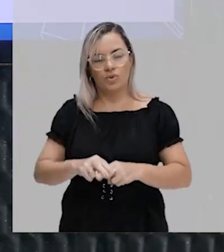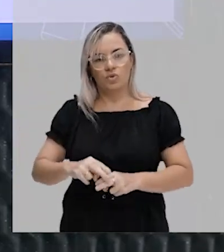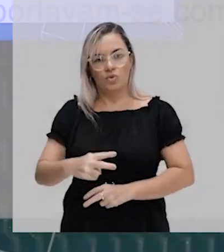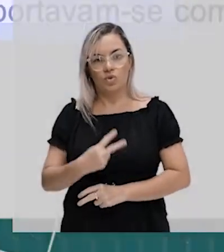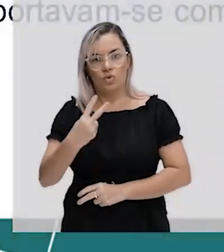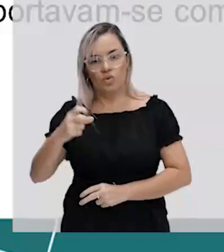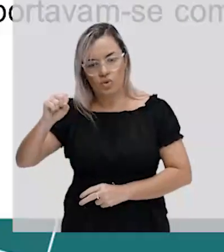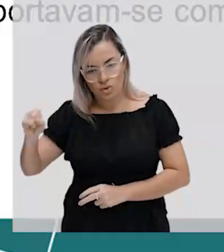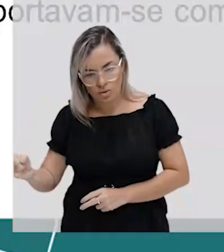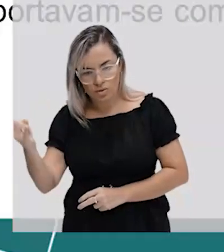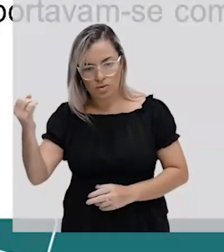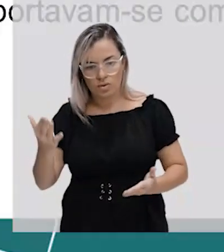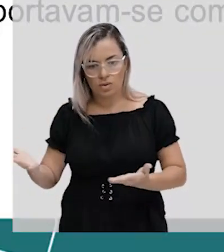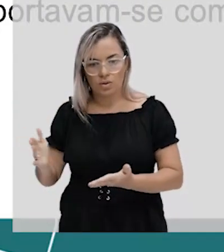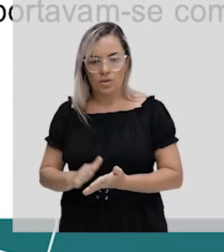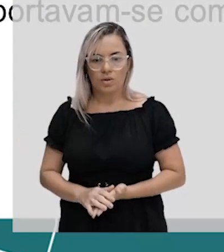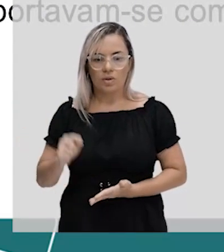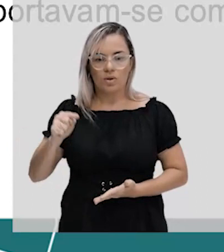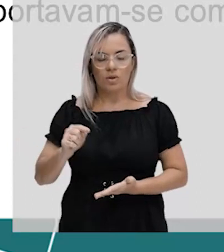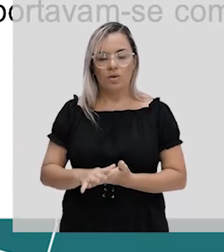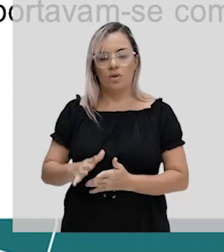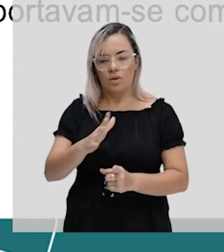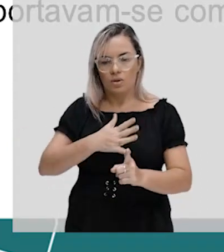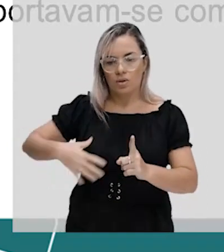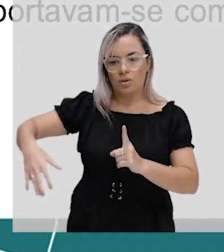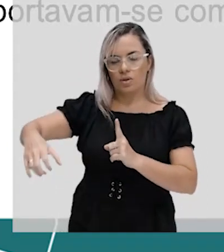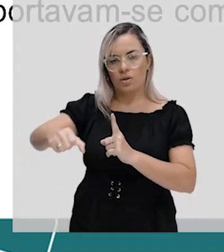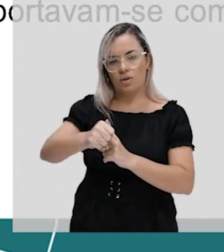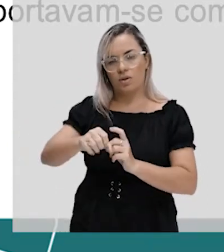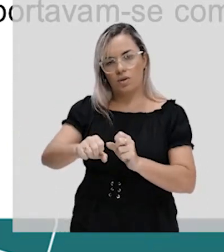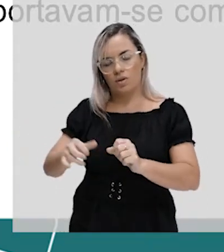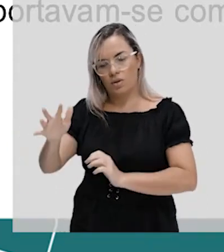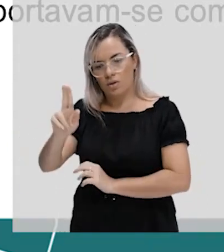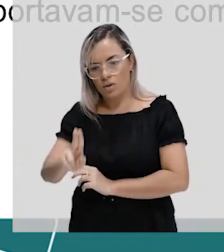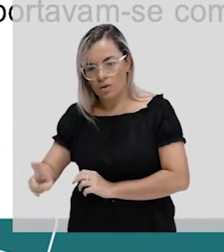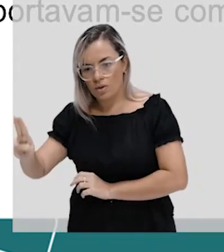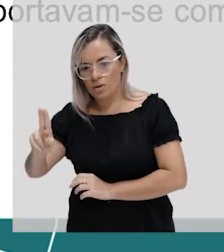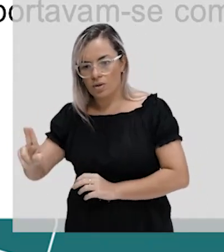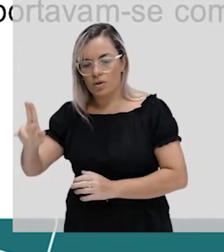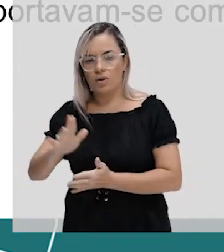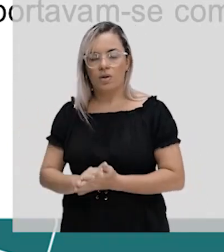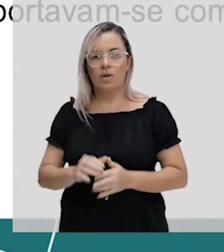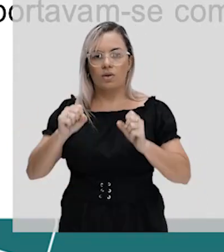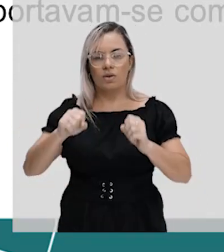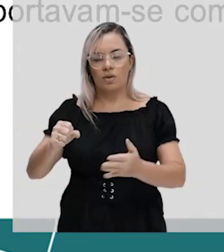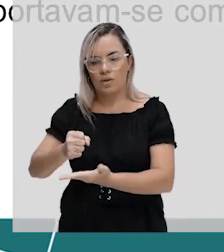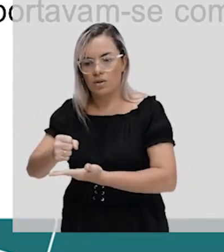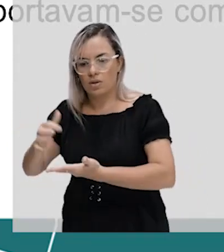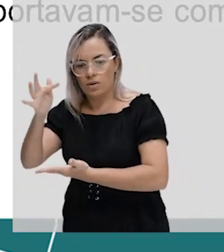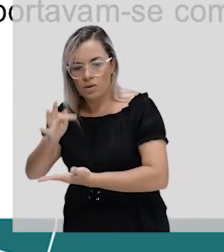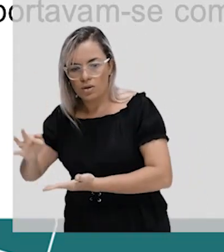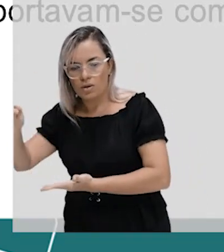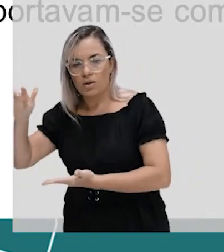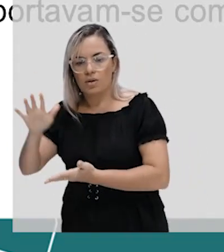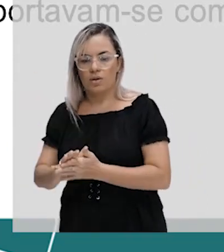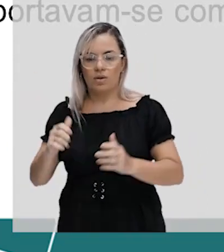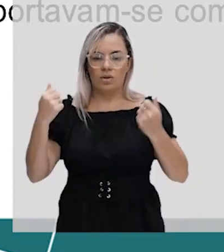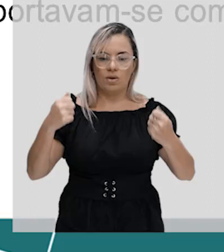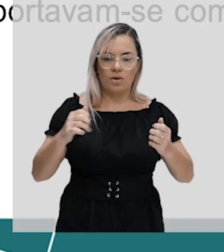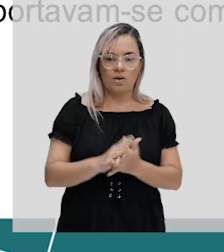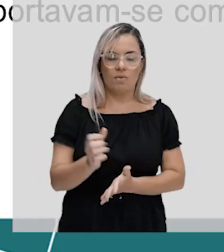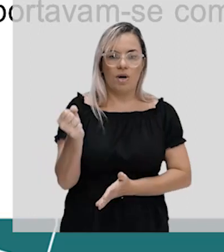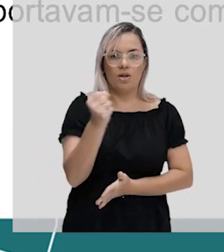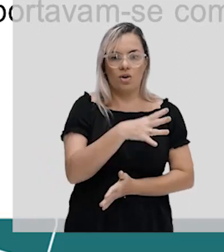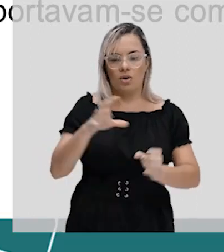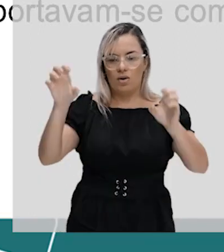Segundo o sociólogo Émile Durkheim, as universidades e a educação básica francesa precisavam de uma nova